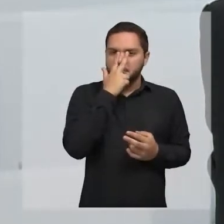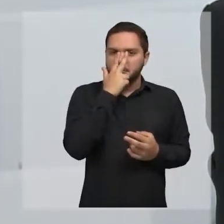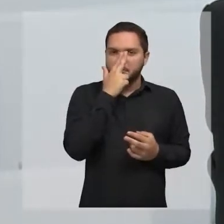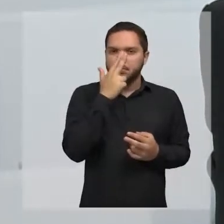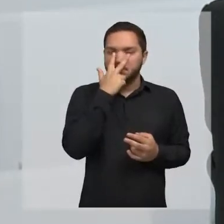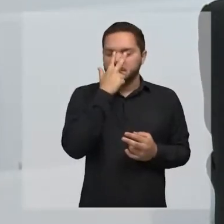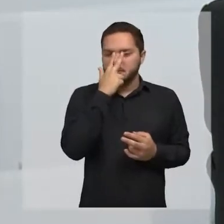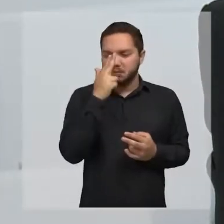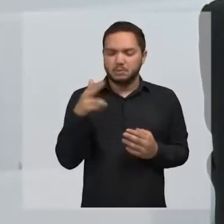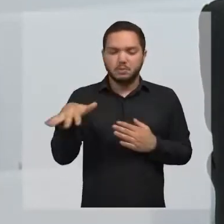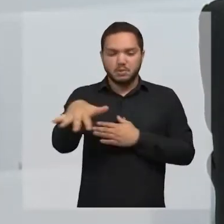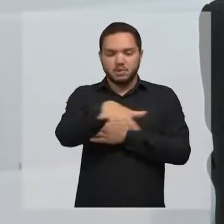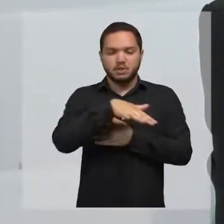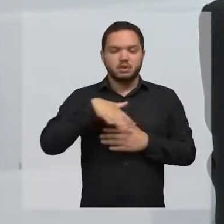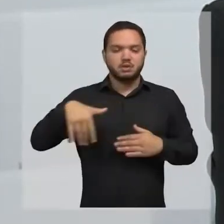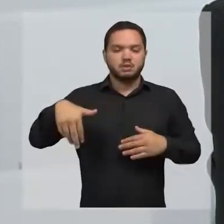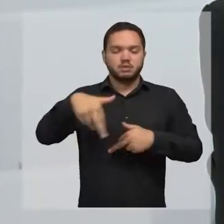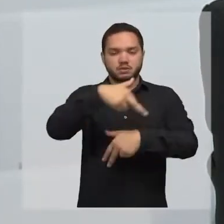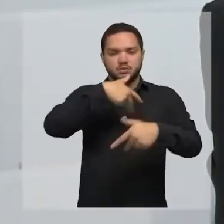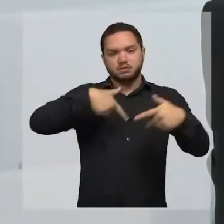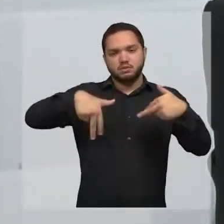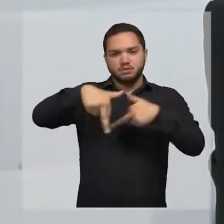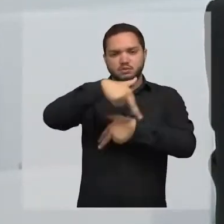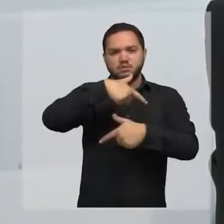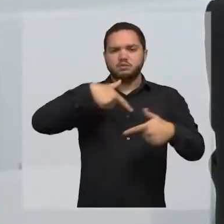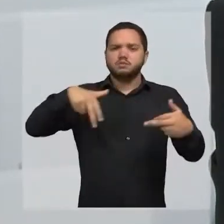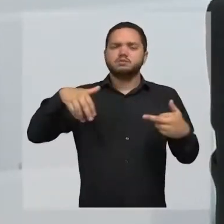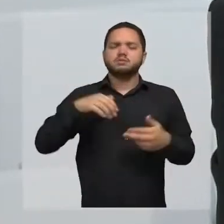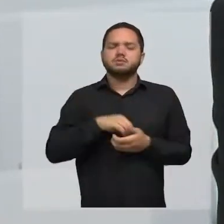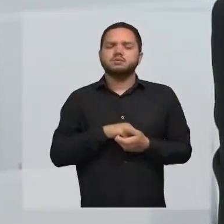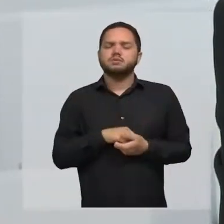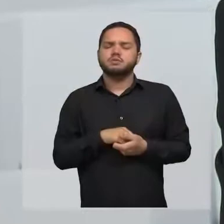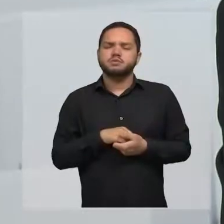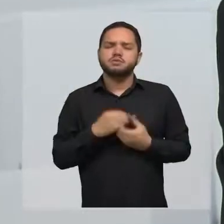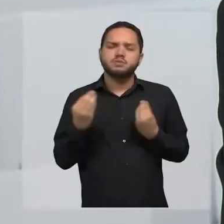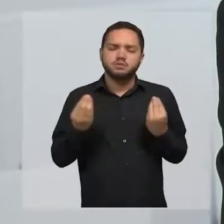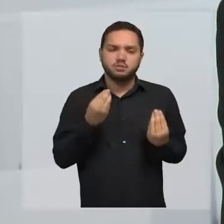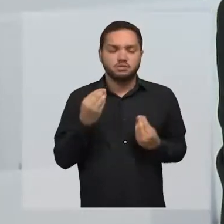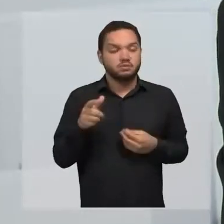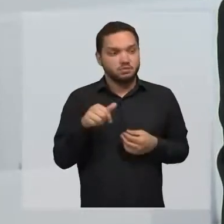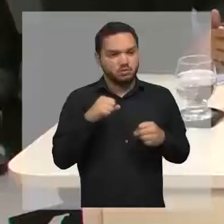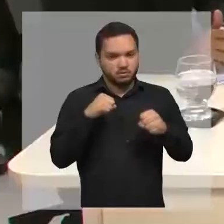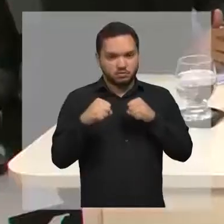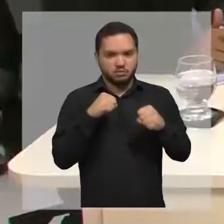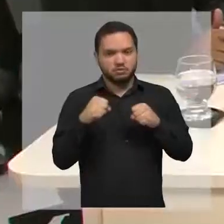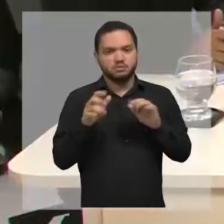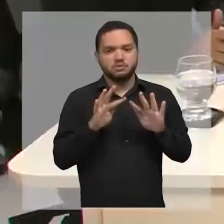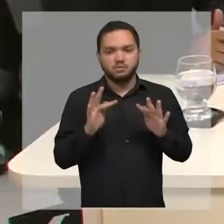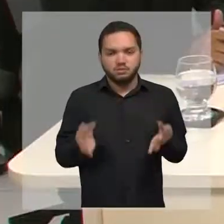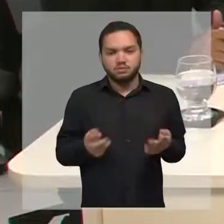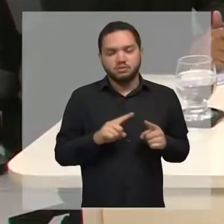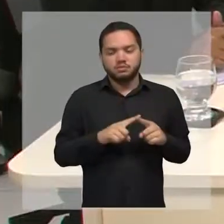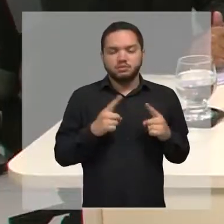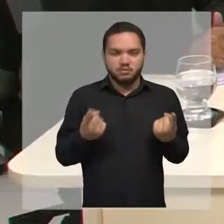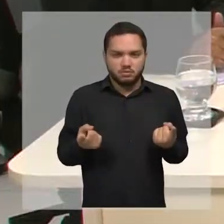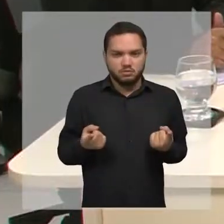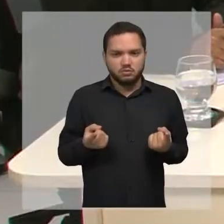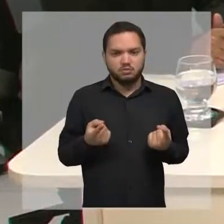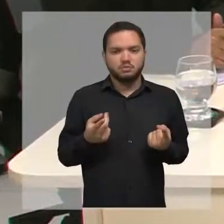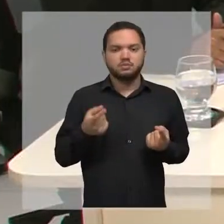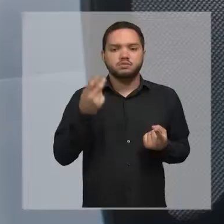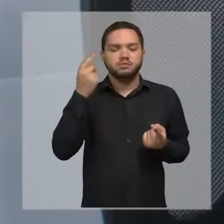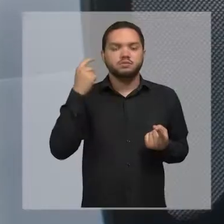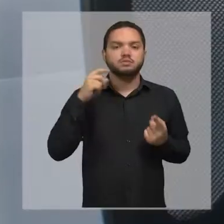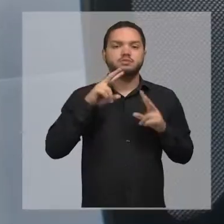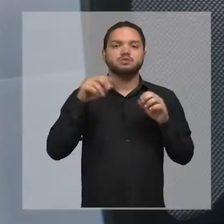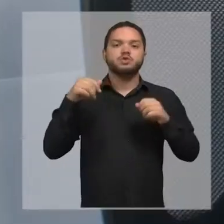o espaço urbano. Que precisa ser muito bem rediscutida, principalmente uma discussão simples, mas que há muito